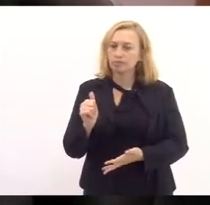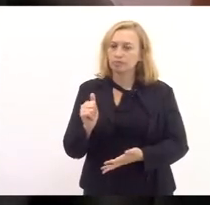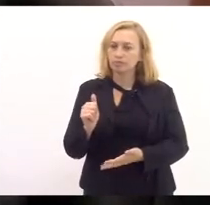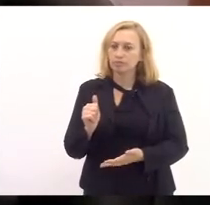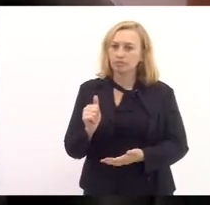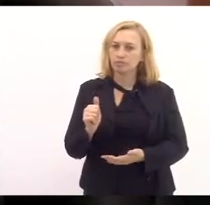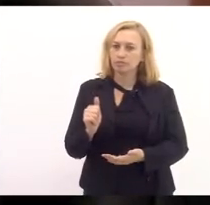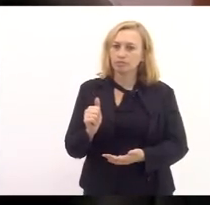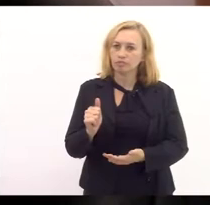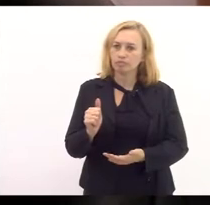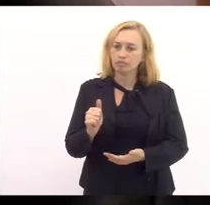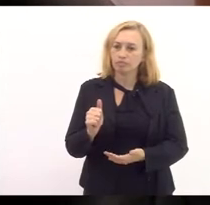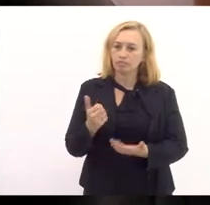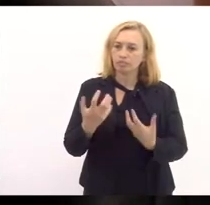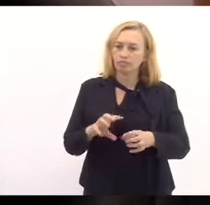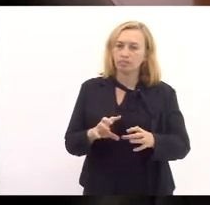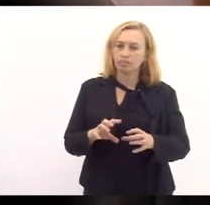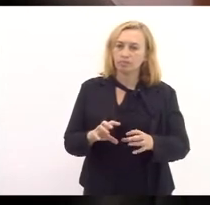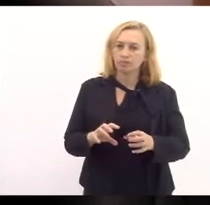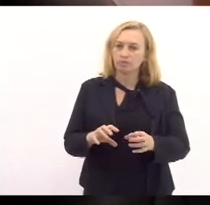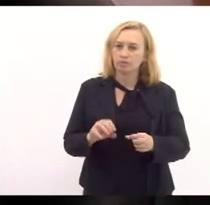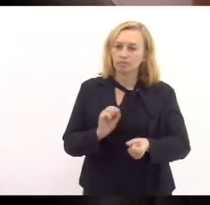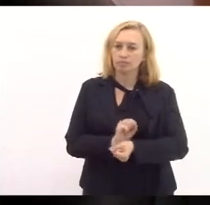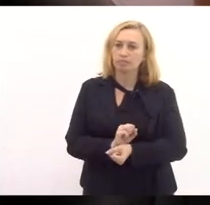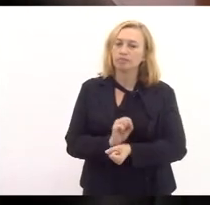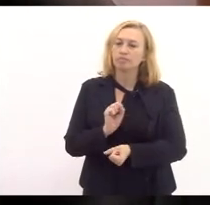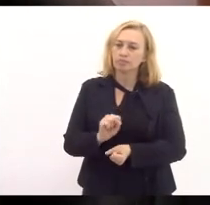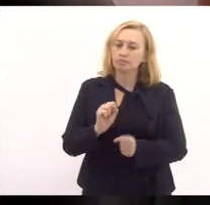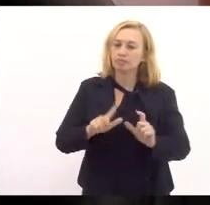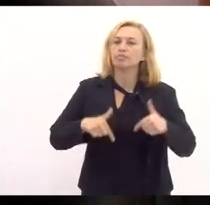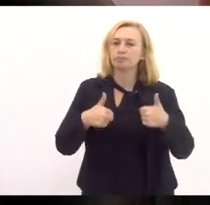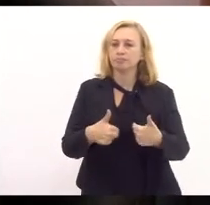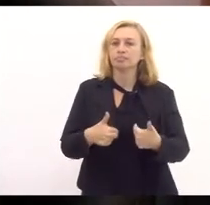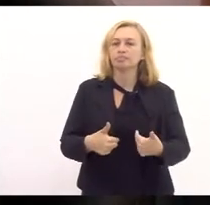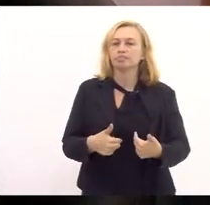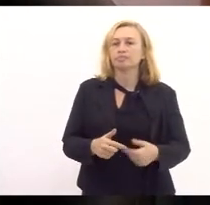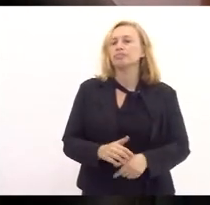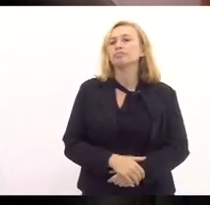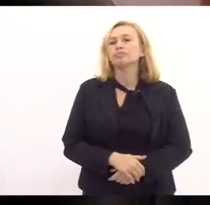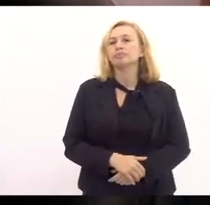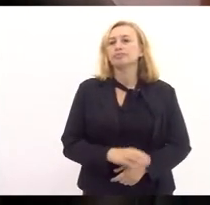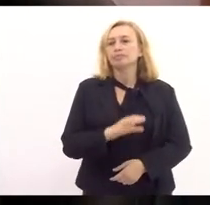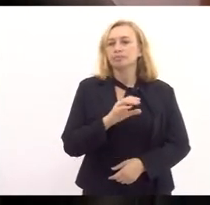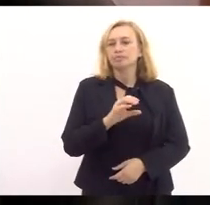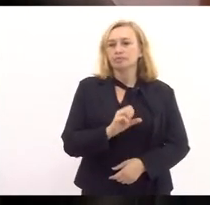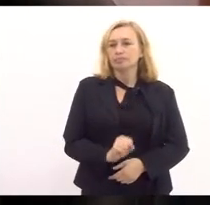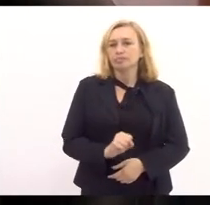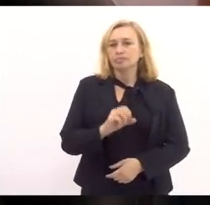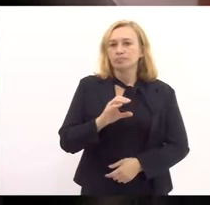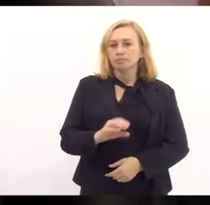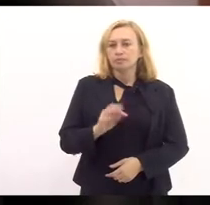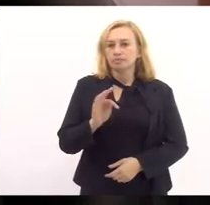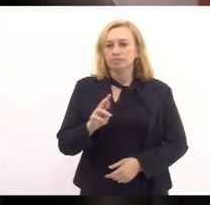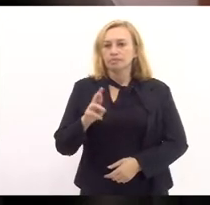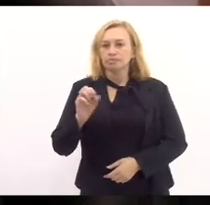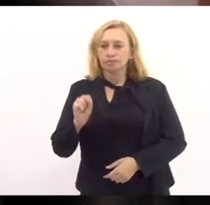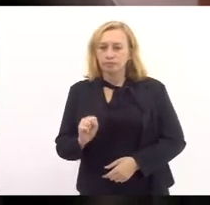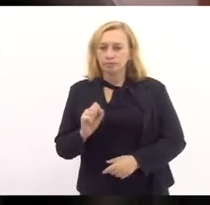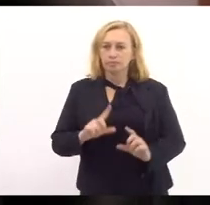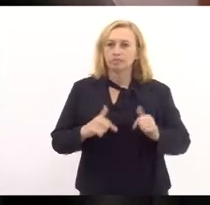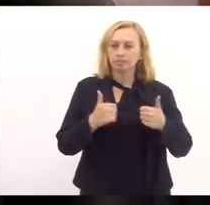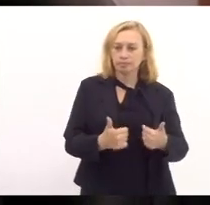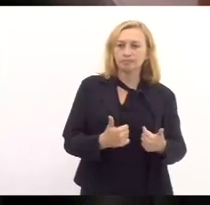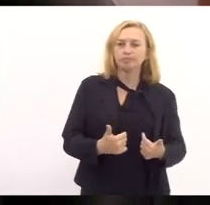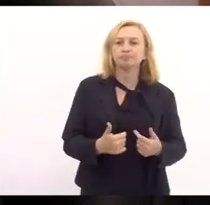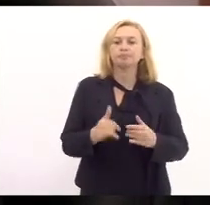que seja realmente concreta. Então, é nesse sentido que tem atuado a CETRANS, ao reunir, implementar ou